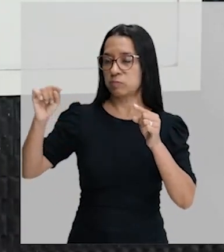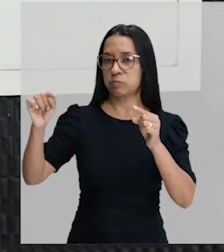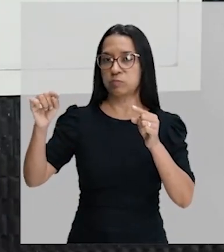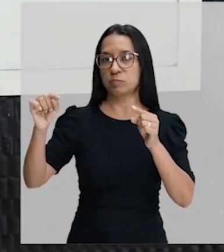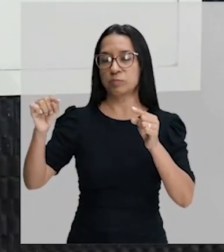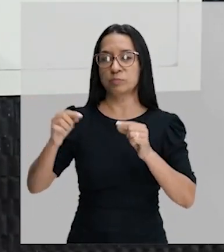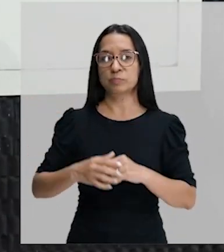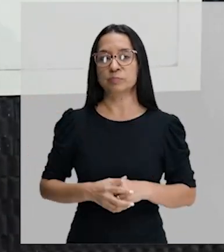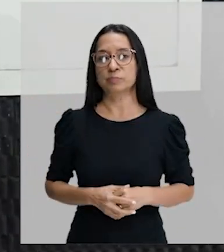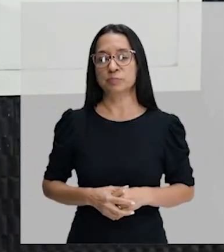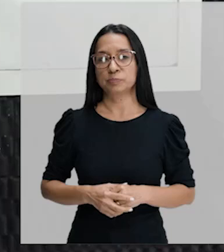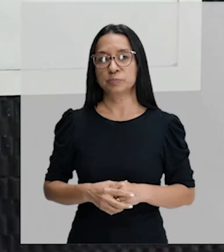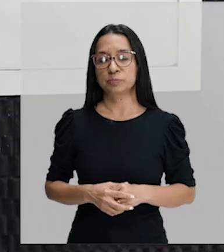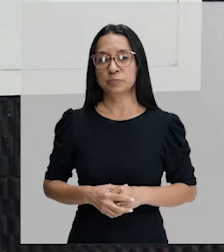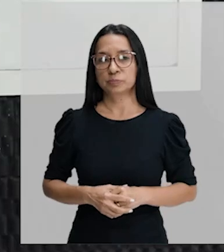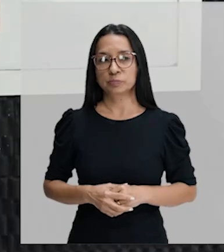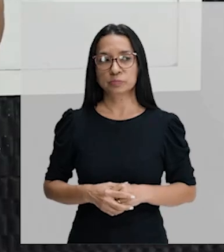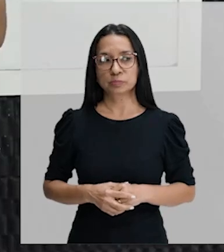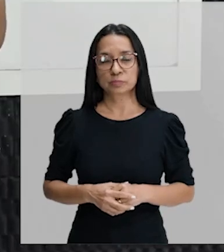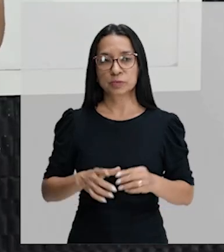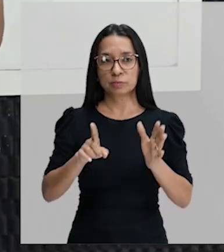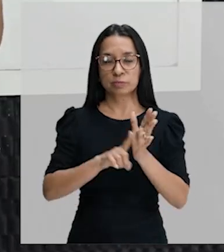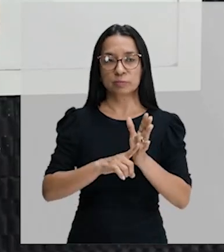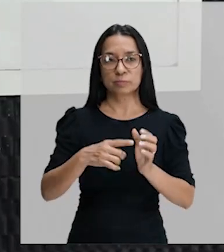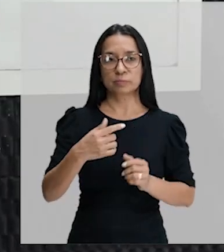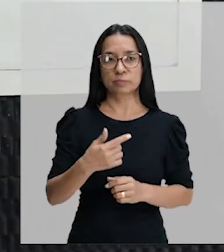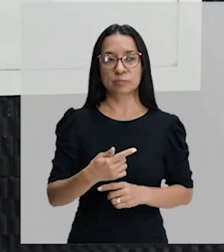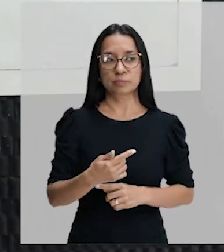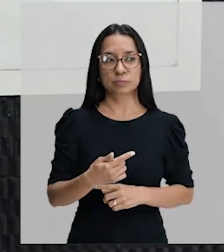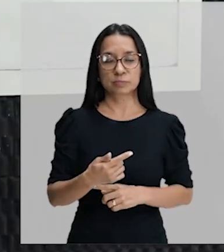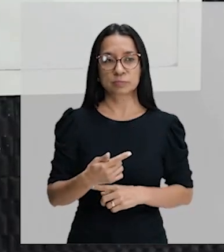da secundária. Então aqui vai dar menos 7,